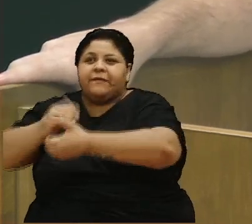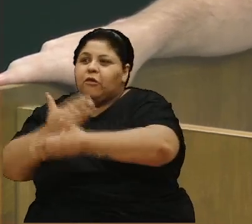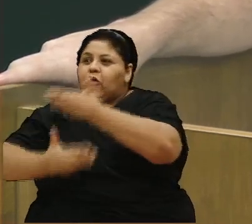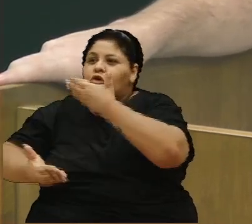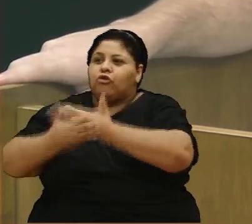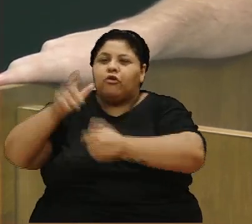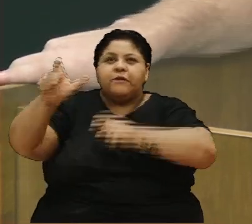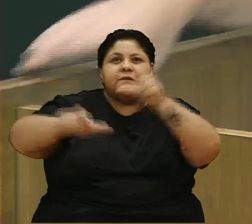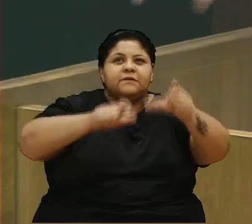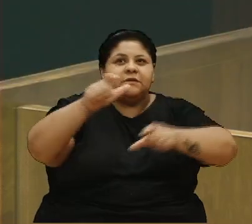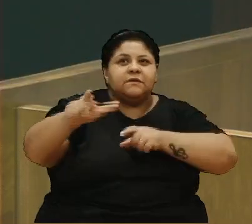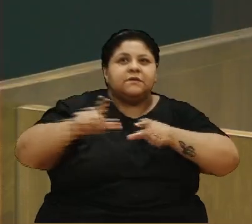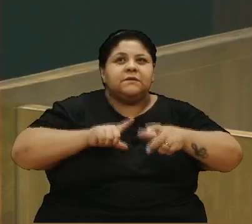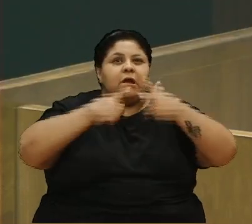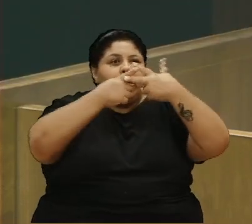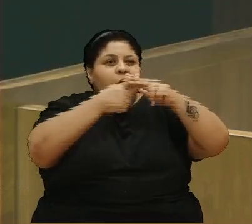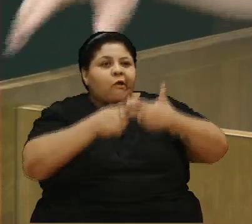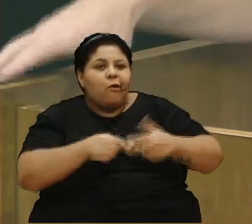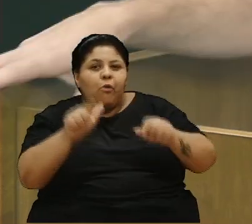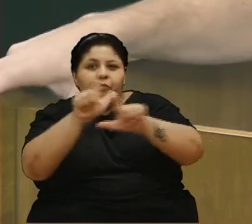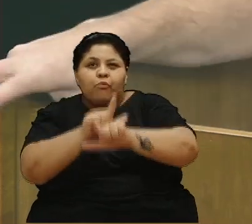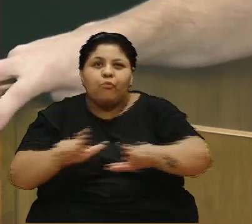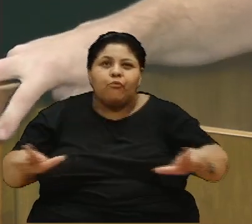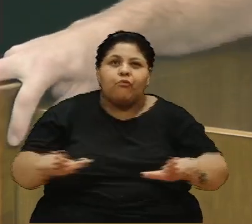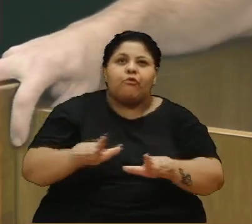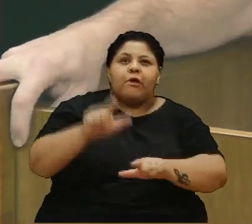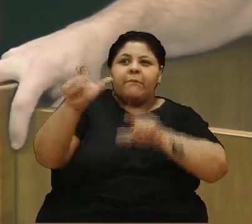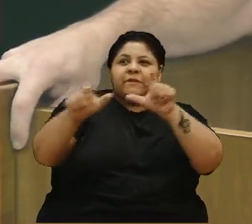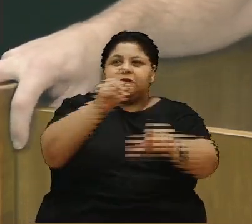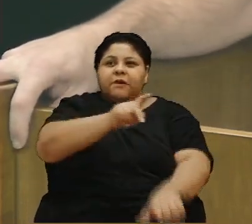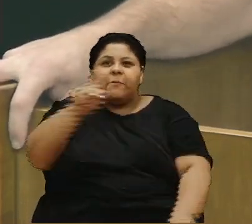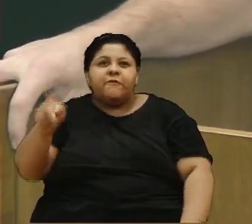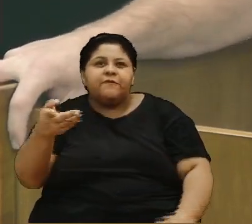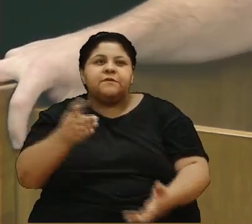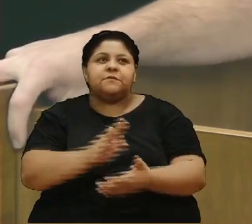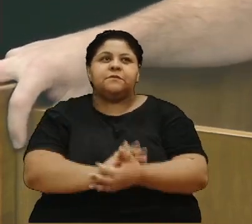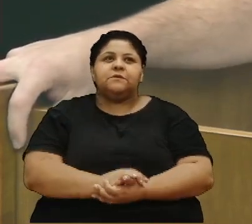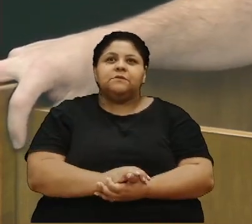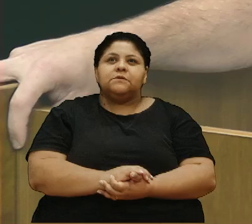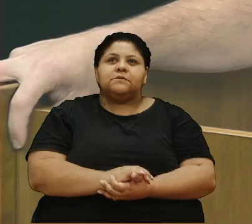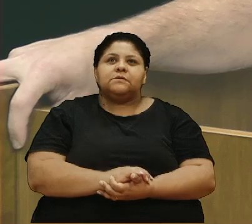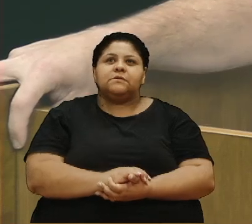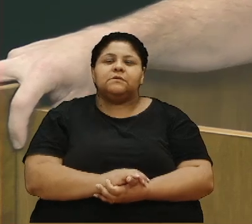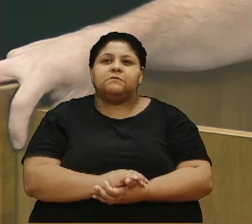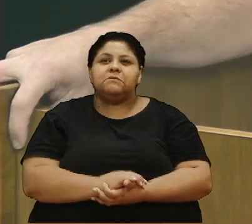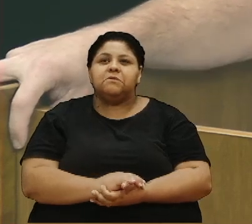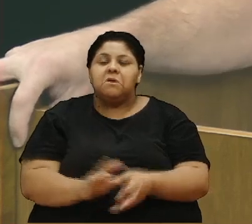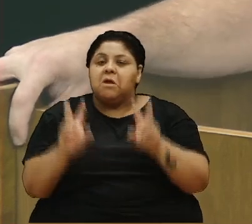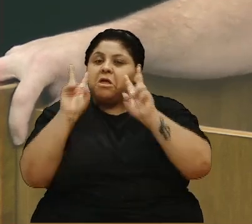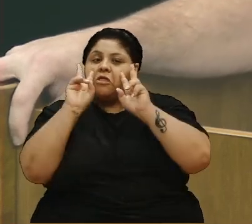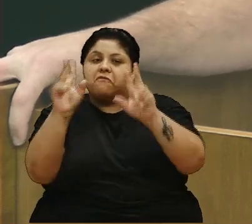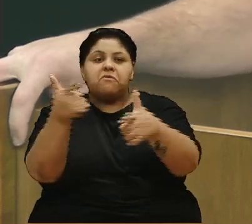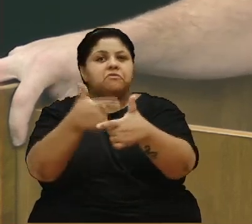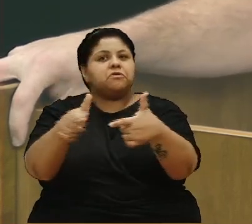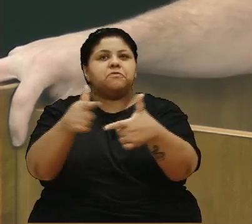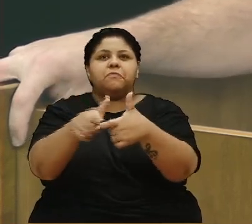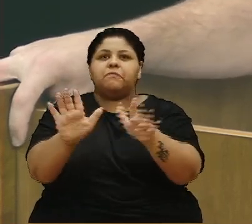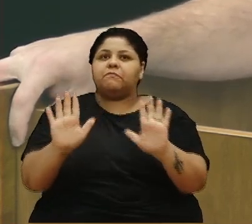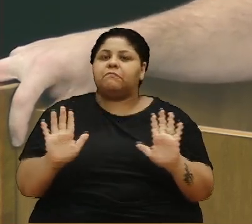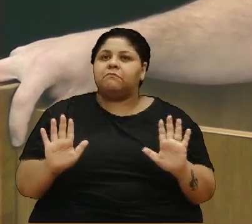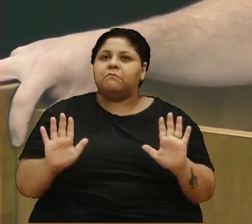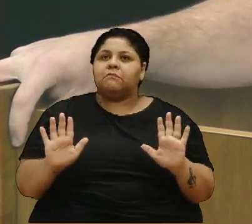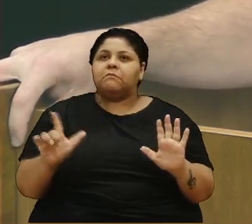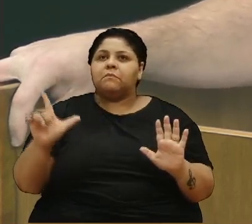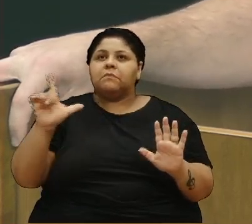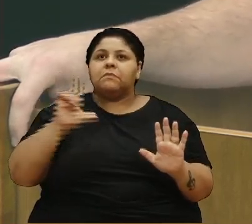uma lavagem, o cara que tem uma mecânica, o cara que é professor. E não vejo problema nenhum.